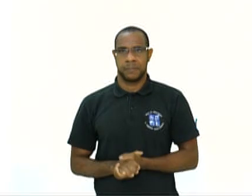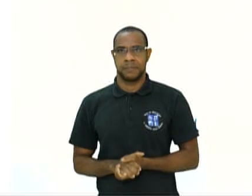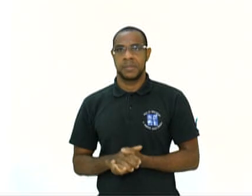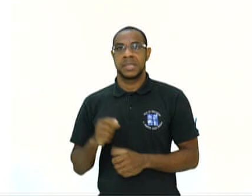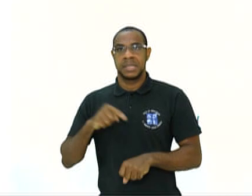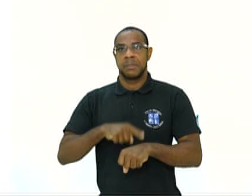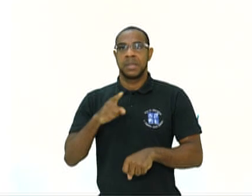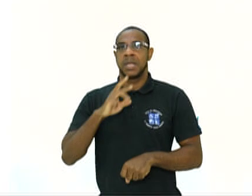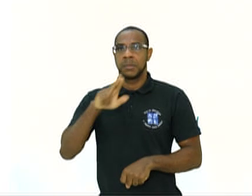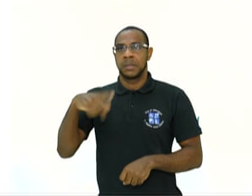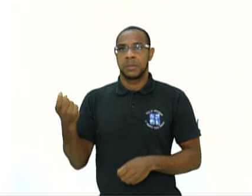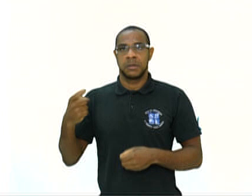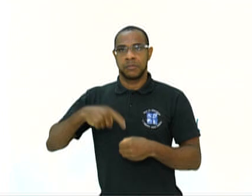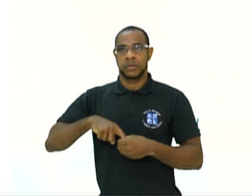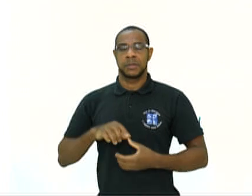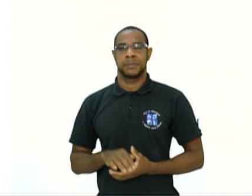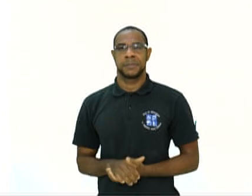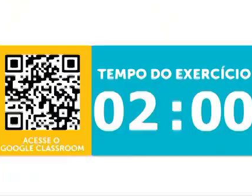volta.